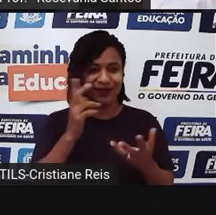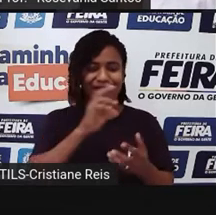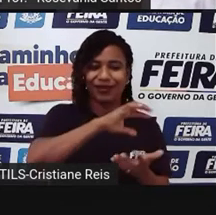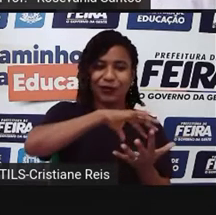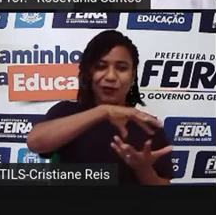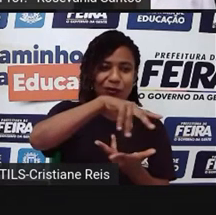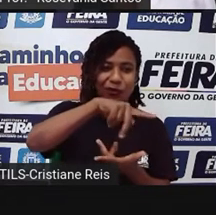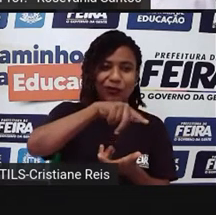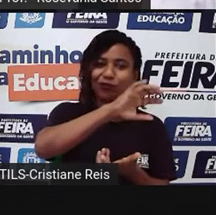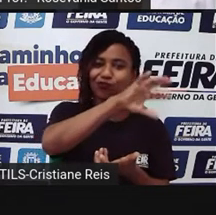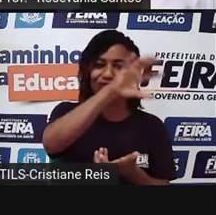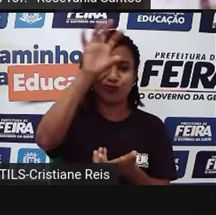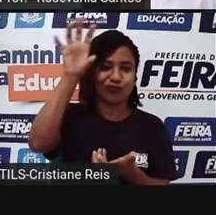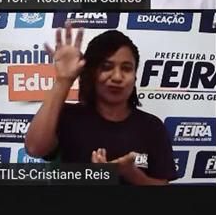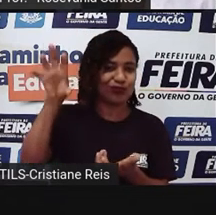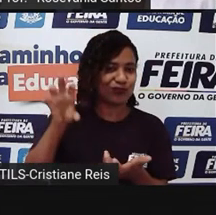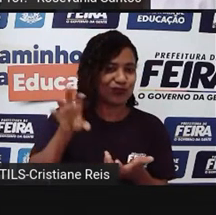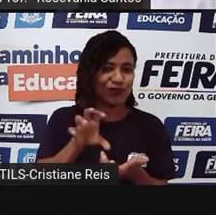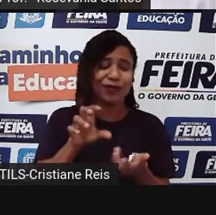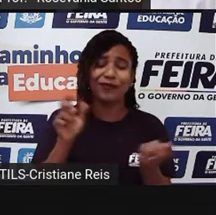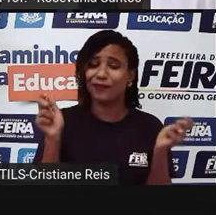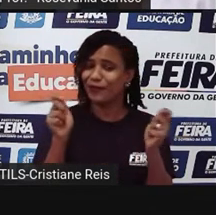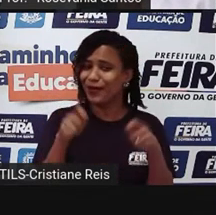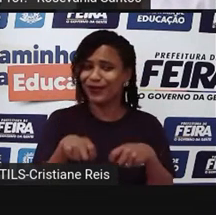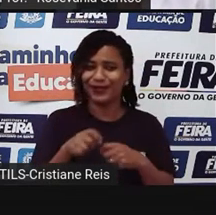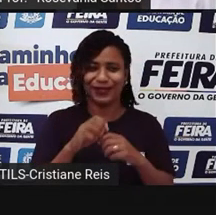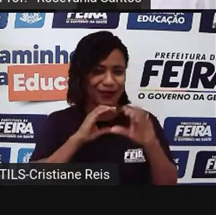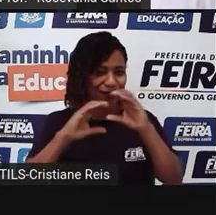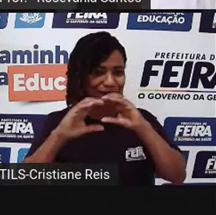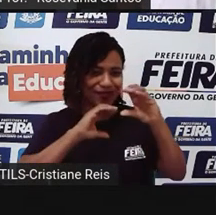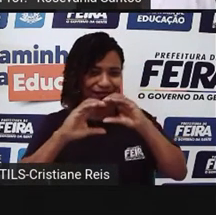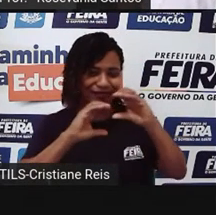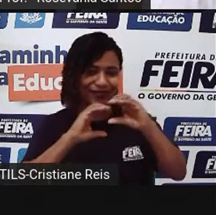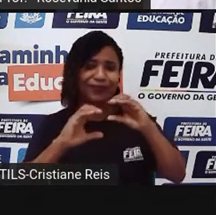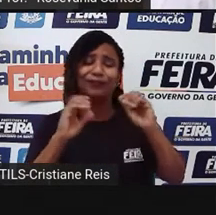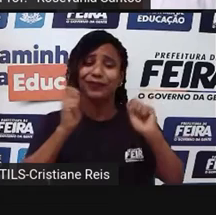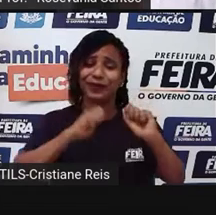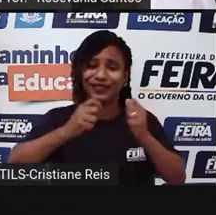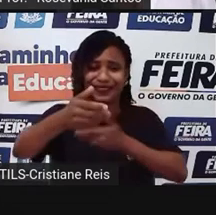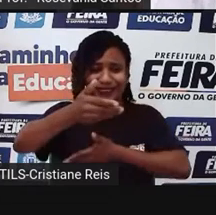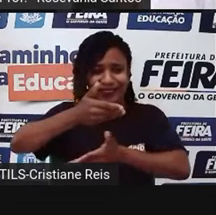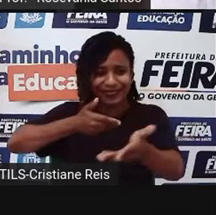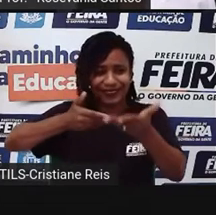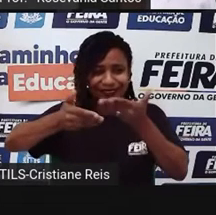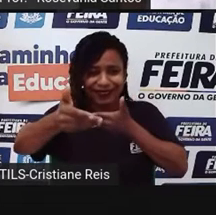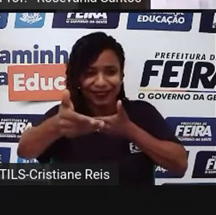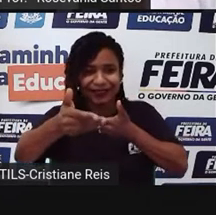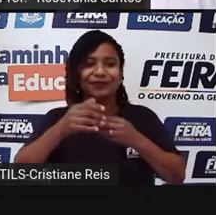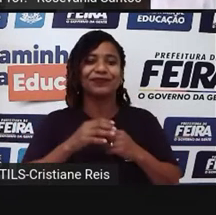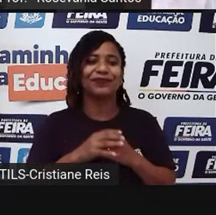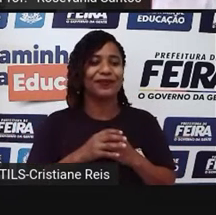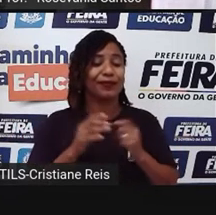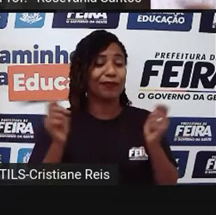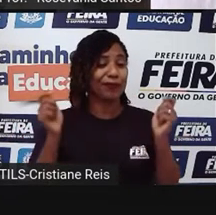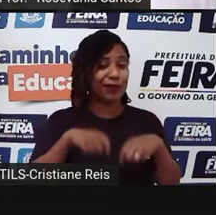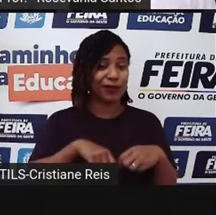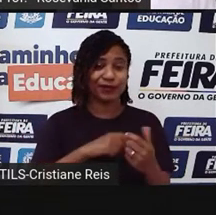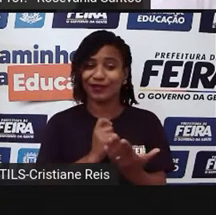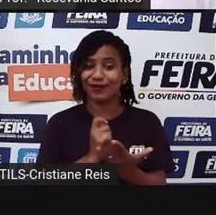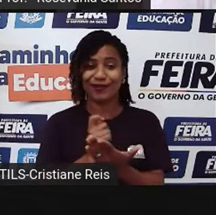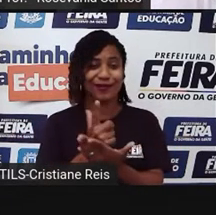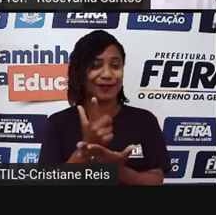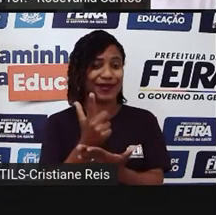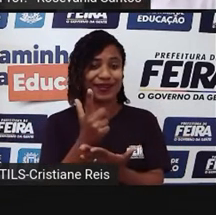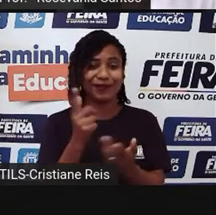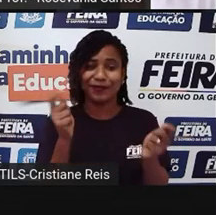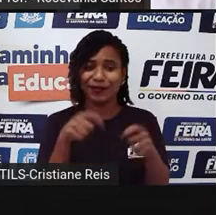qualquer canto do mundo pode se comunicar hoje uma com a outra, isso nós já sabemos. A gente pode também comprar coisas de qualquer canto